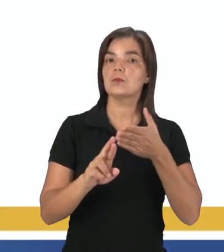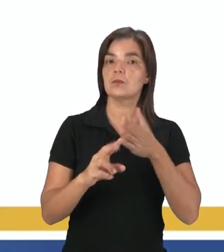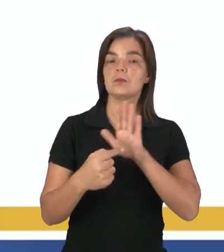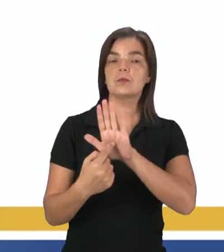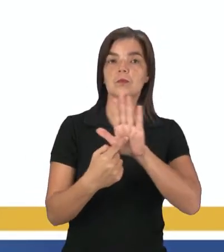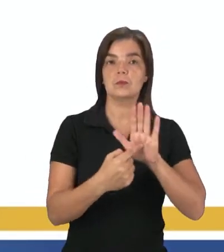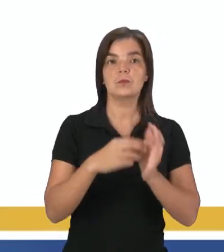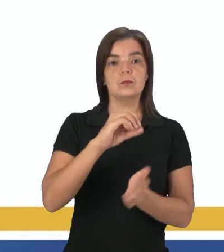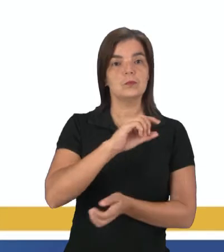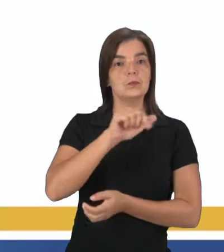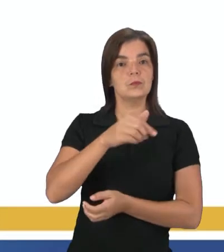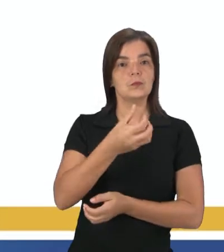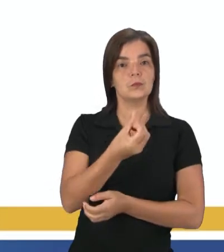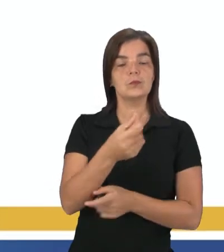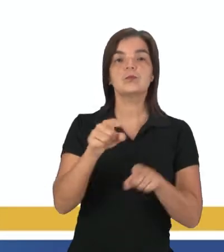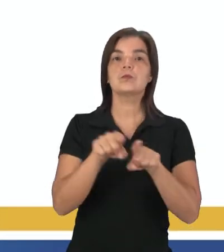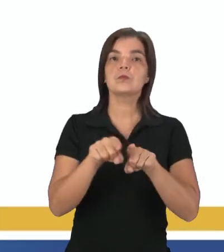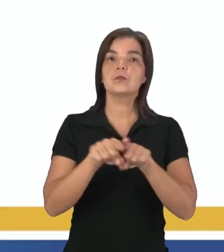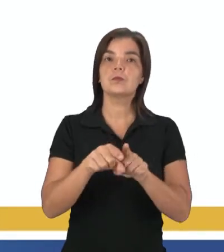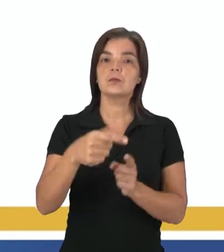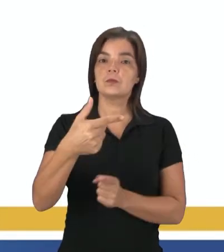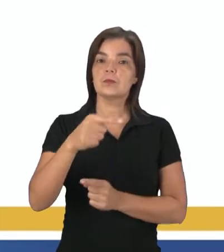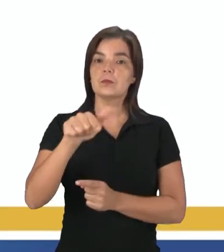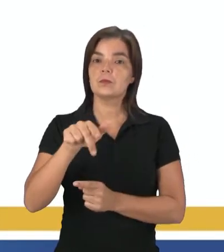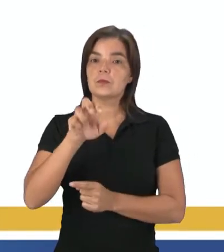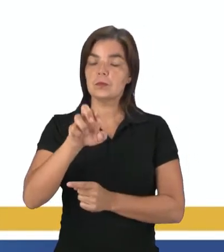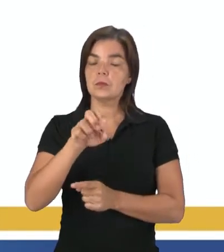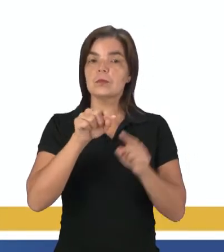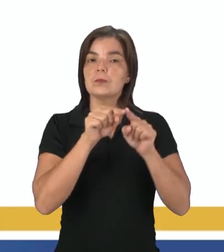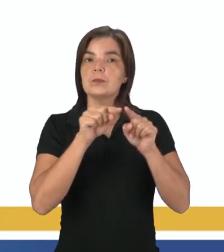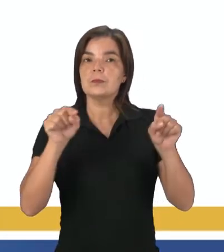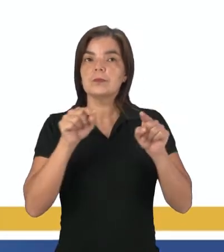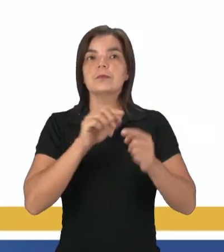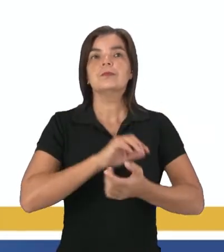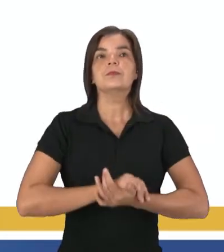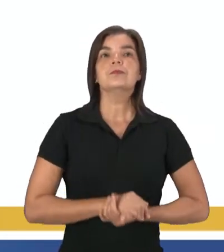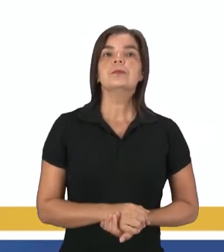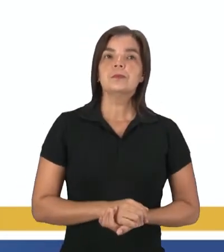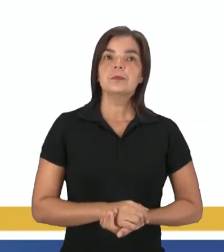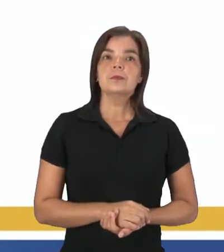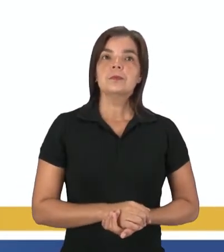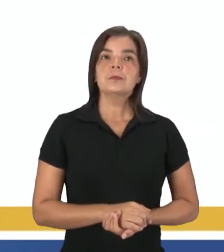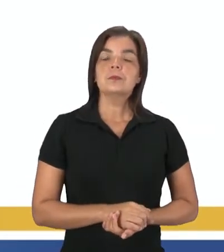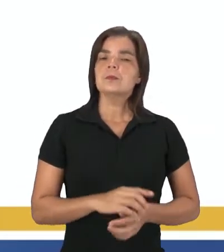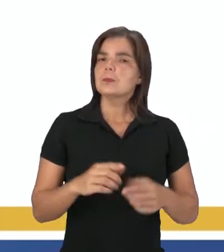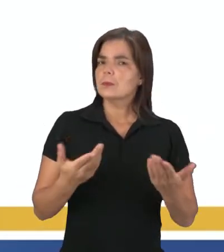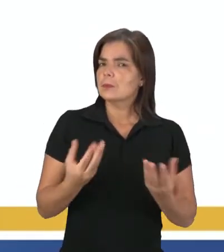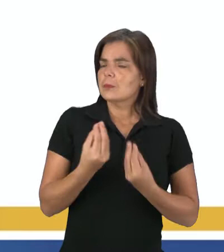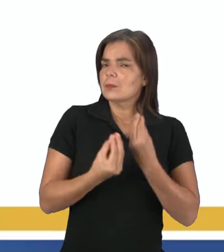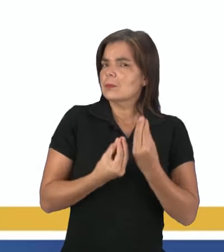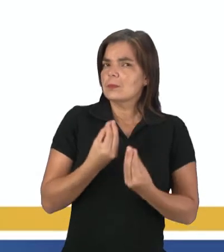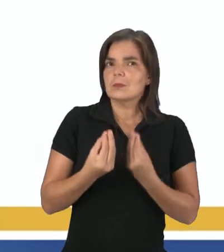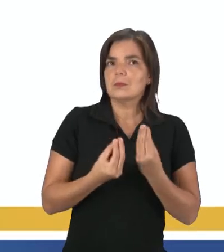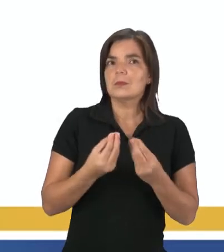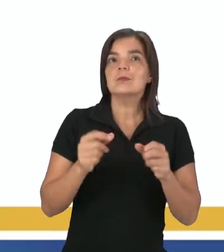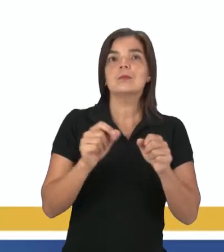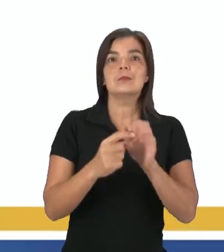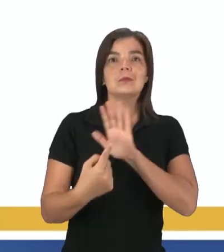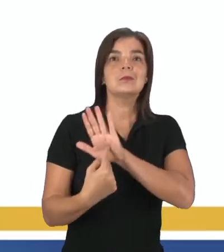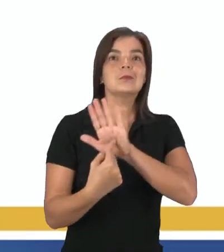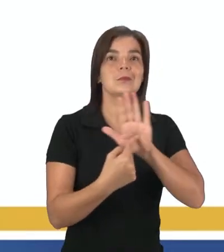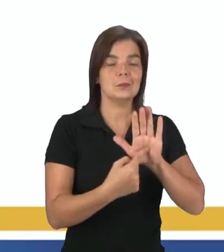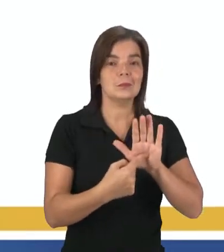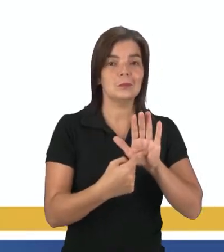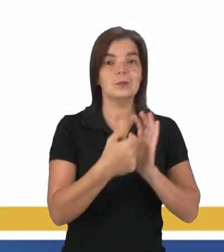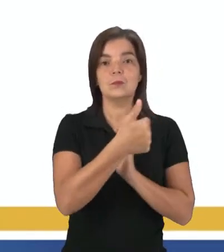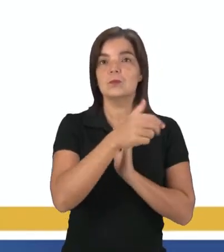número 0,6 e o número 2,5 na nossa reta numérica. Bom, mas e como poderíamos fazer para representar